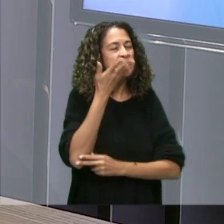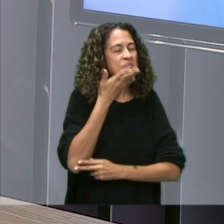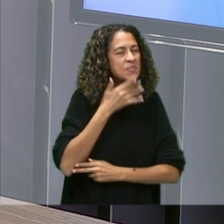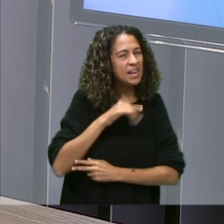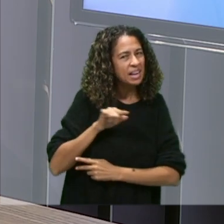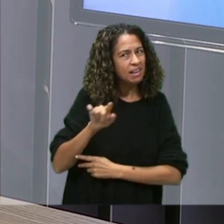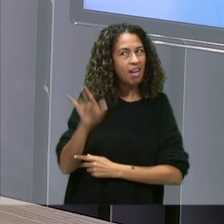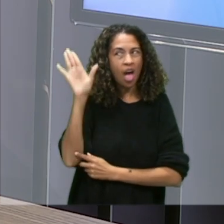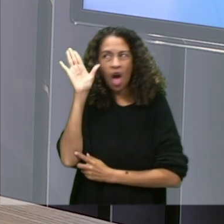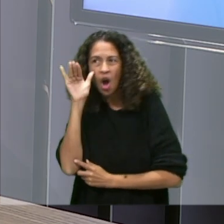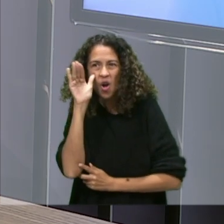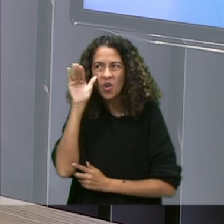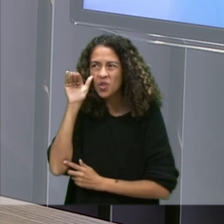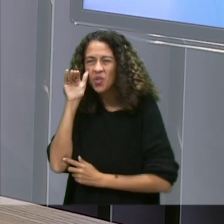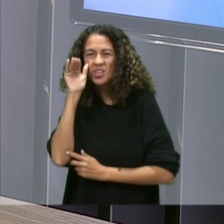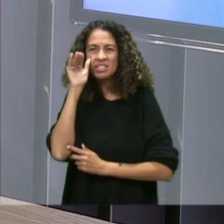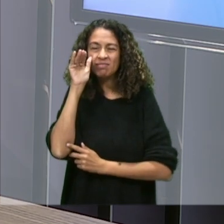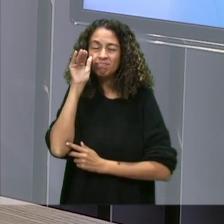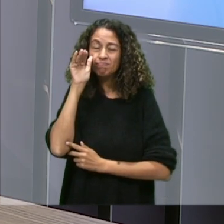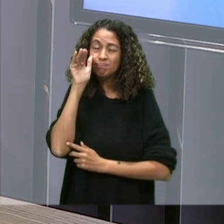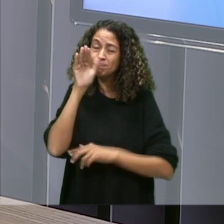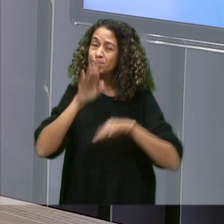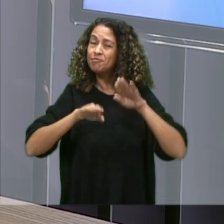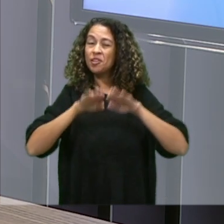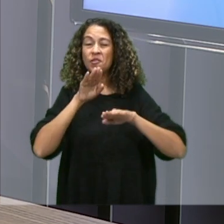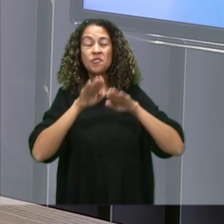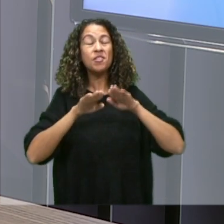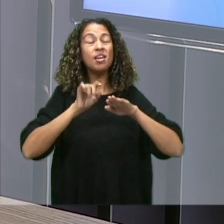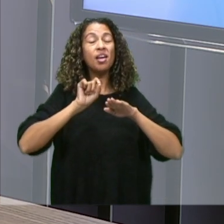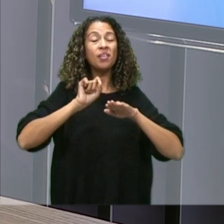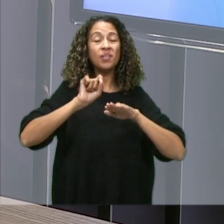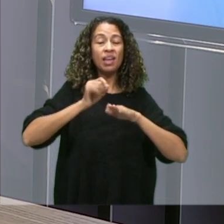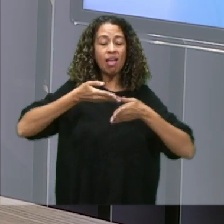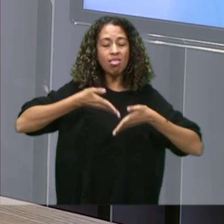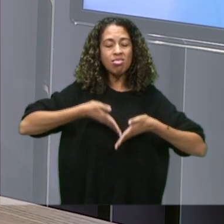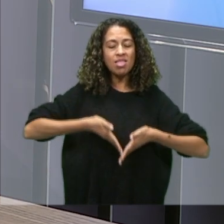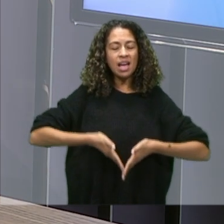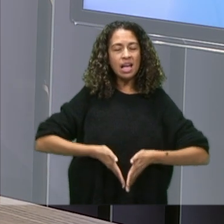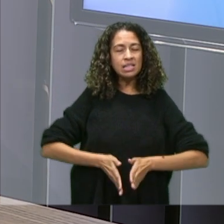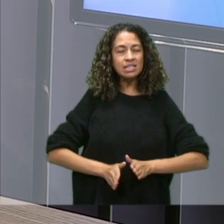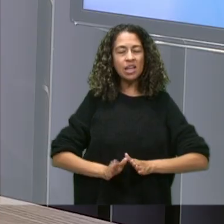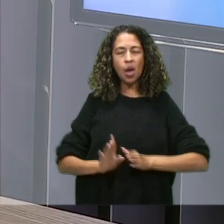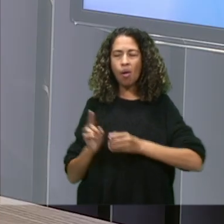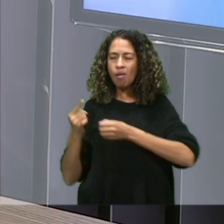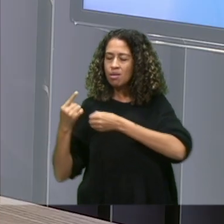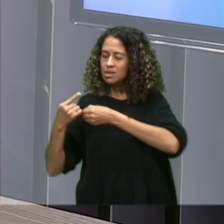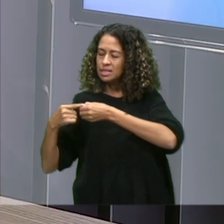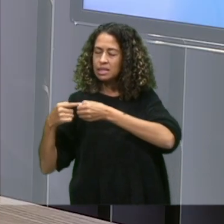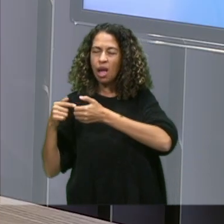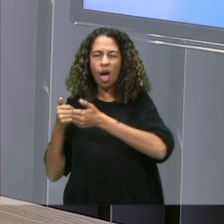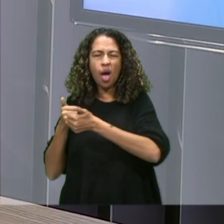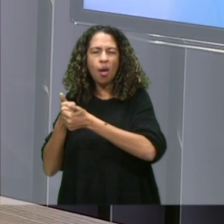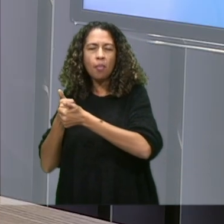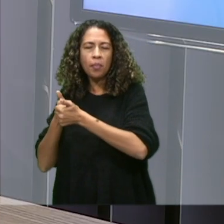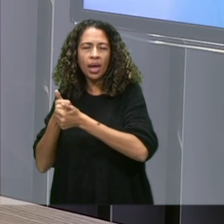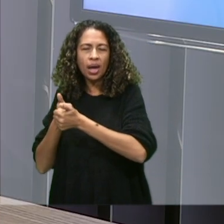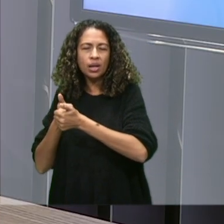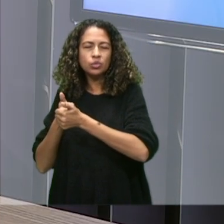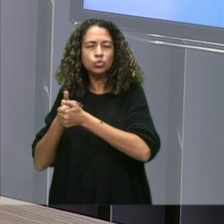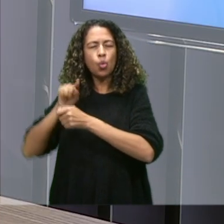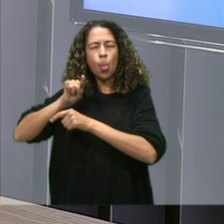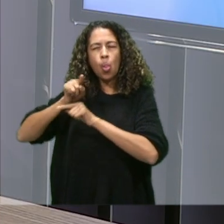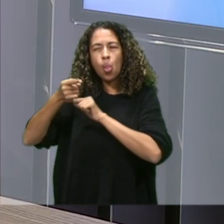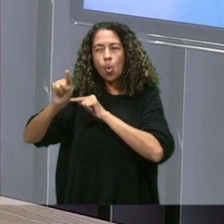muito curiosa, que talvez tenha nascido já lá nas cercanias de uma cidade pequena, com